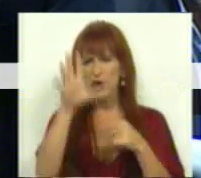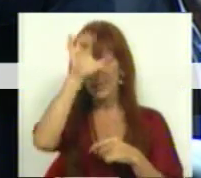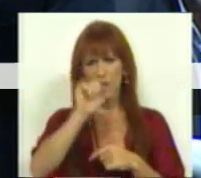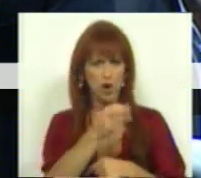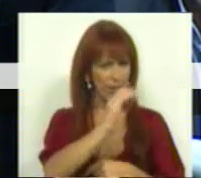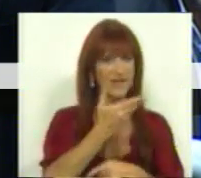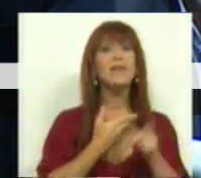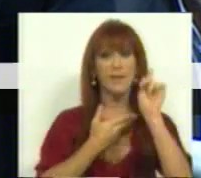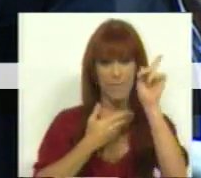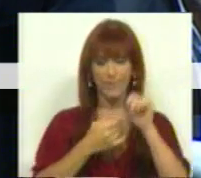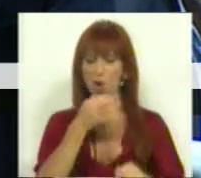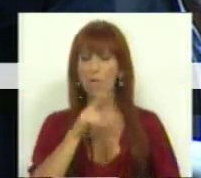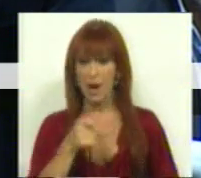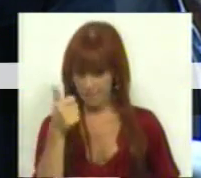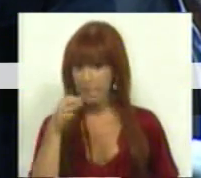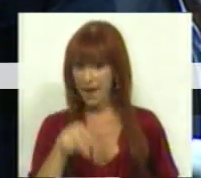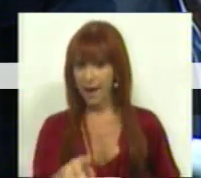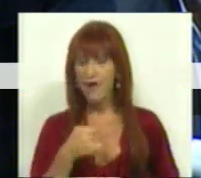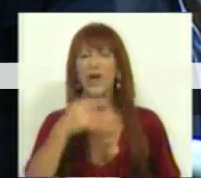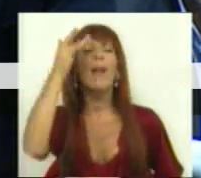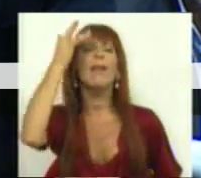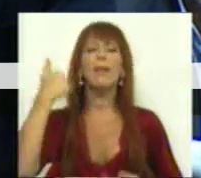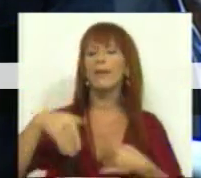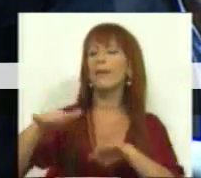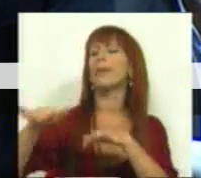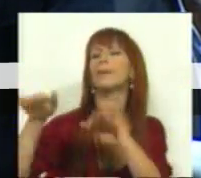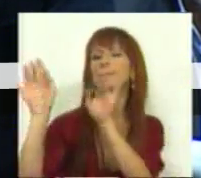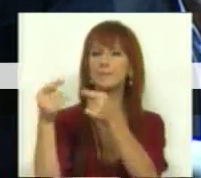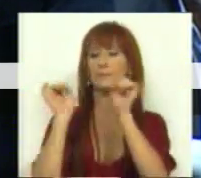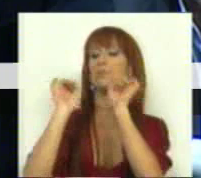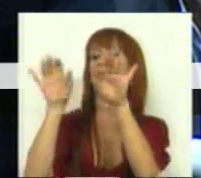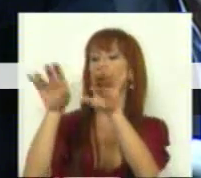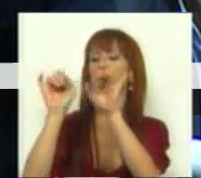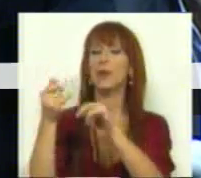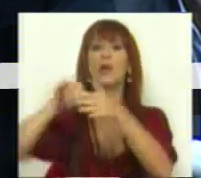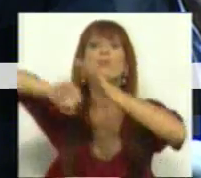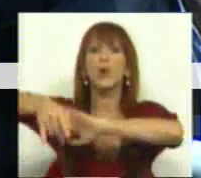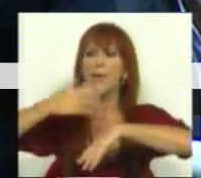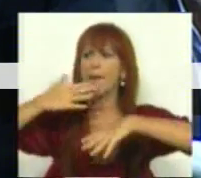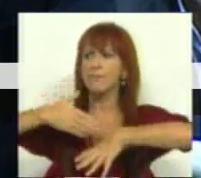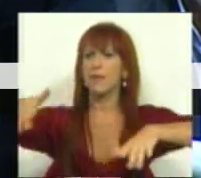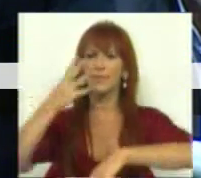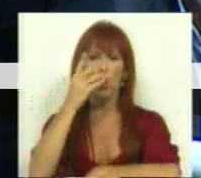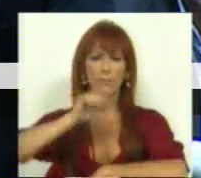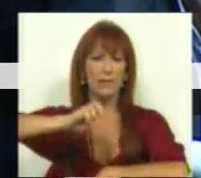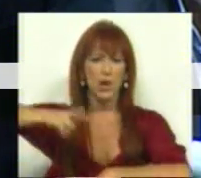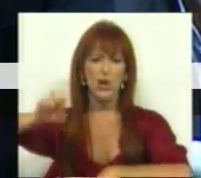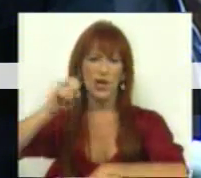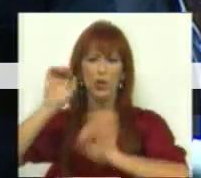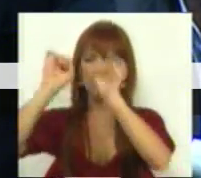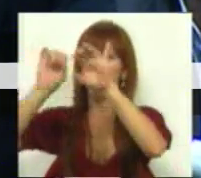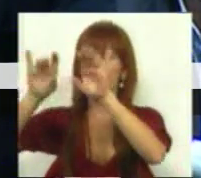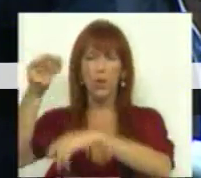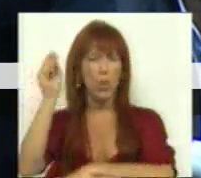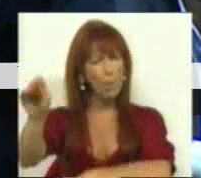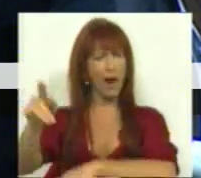ex-ministros do PSD, estou a falar do BPN, a facilidade com que se despejaram nesse buraco enorme mais de 4 mil milhões de euros. Um